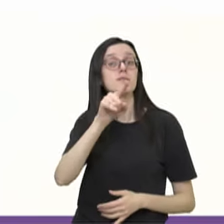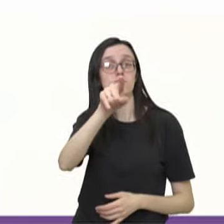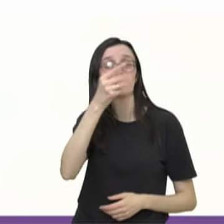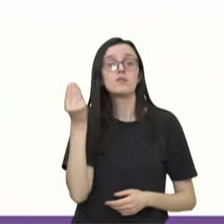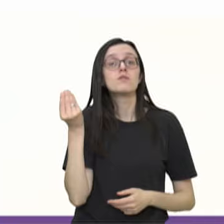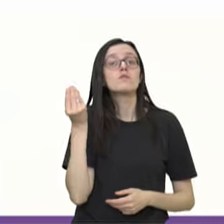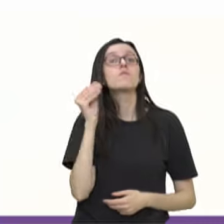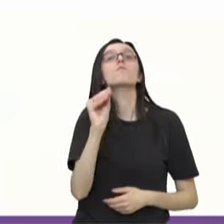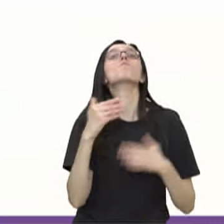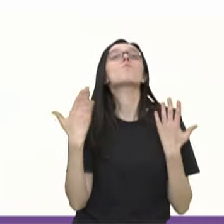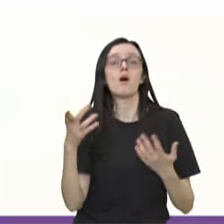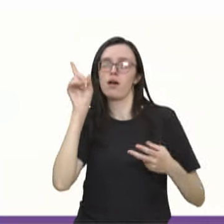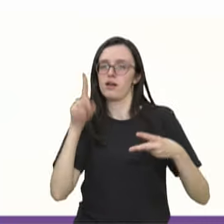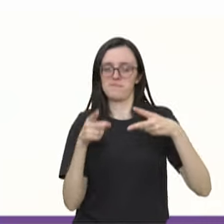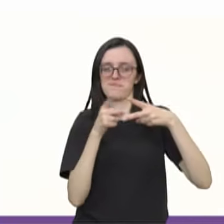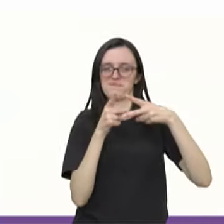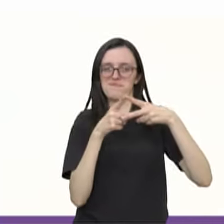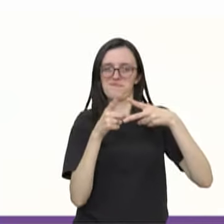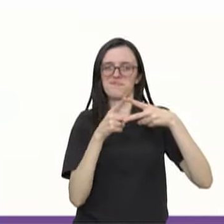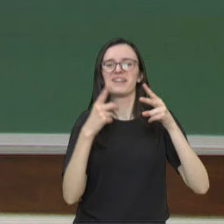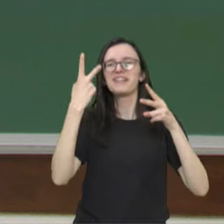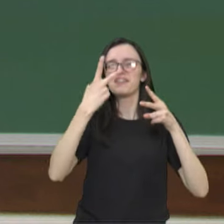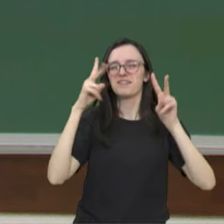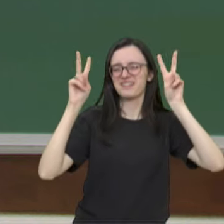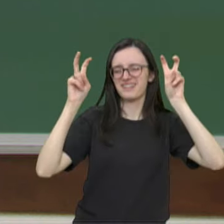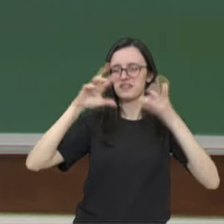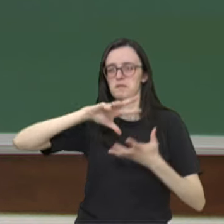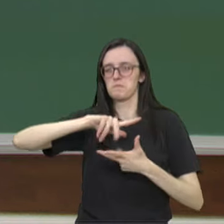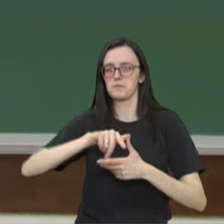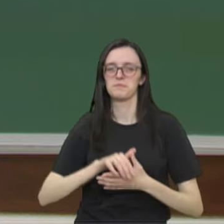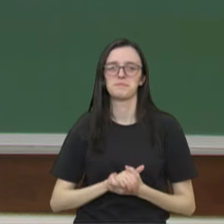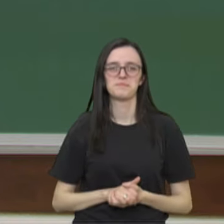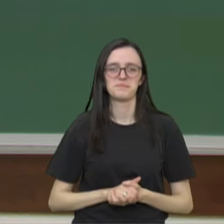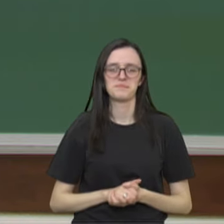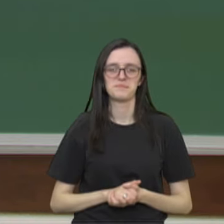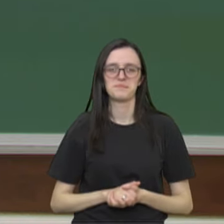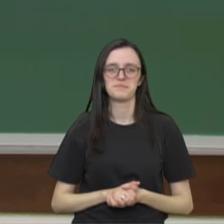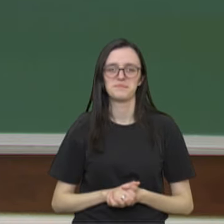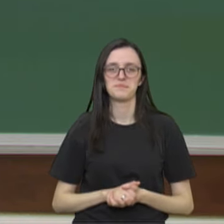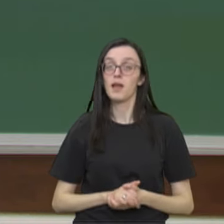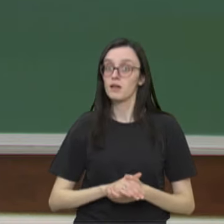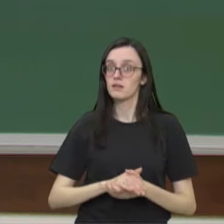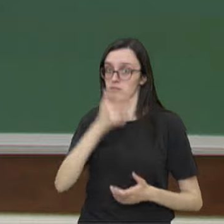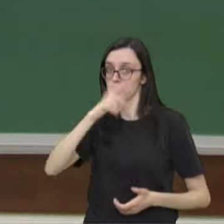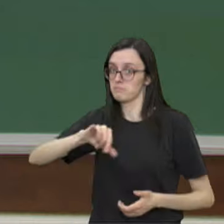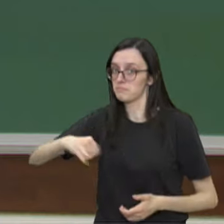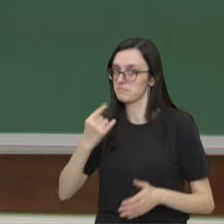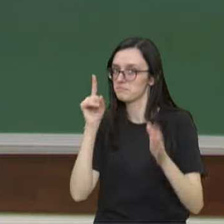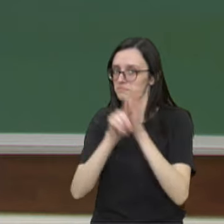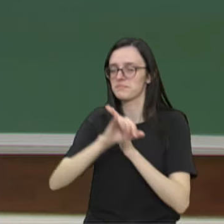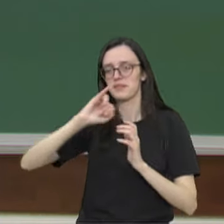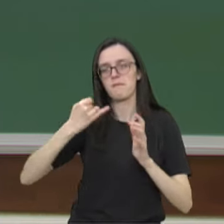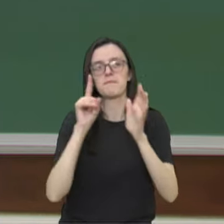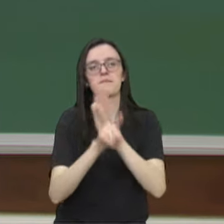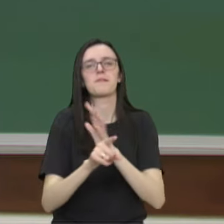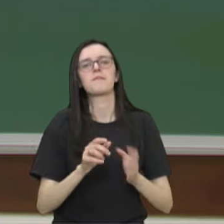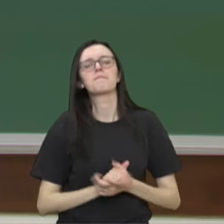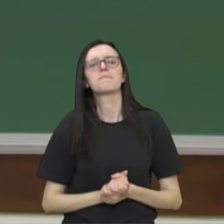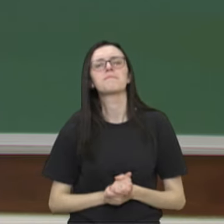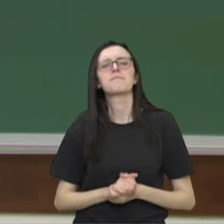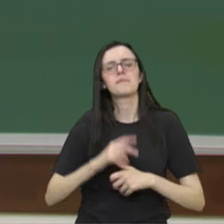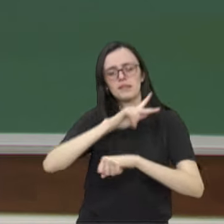colocou a alternativa A, segundo mundo. Tá ok? Mais um quiz? Vamos lá, mais um quiz.